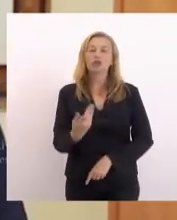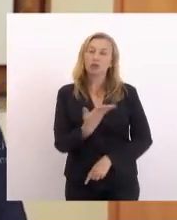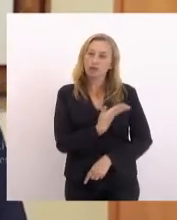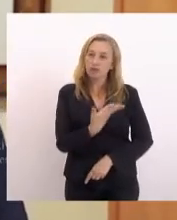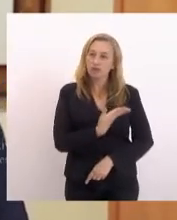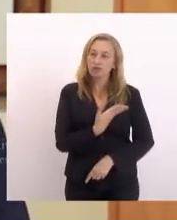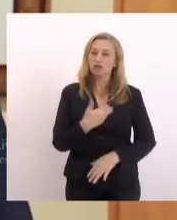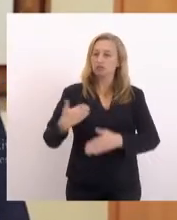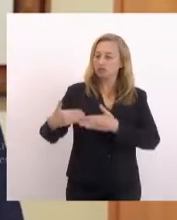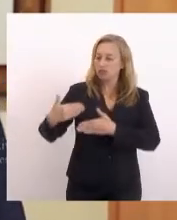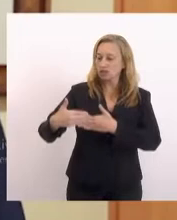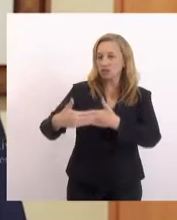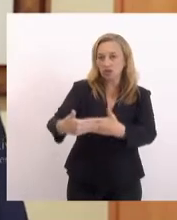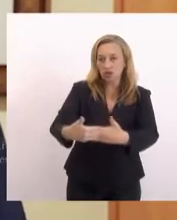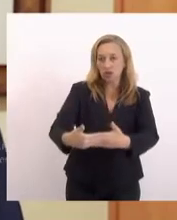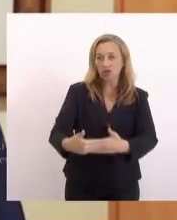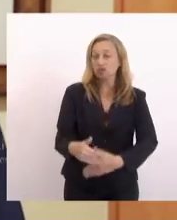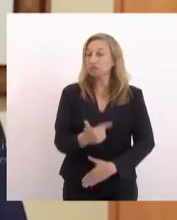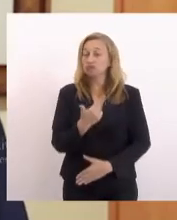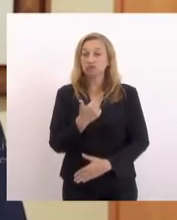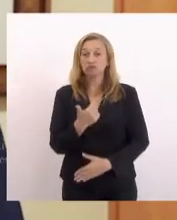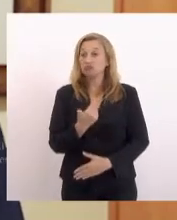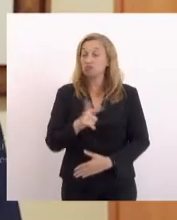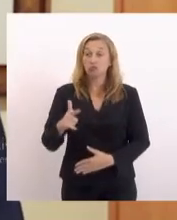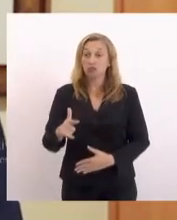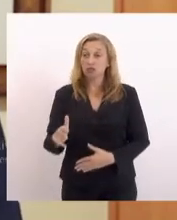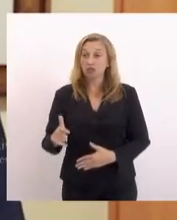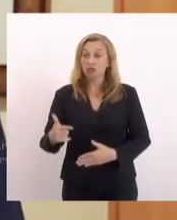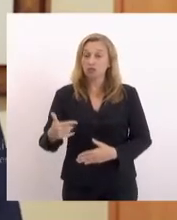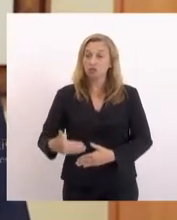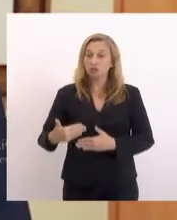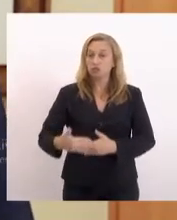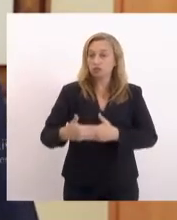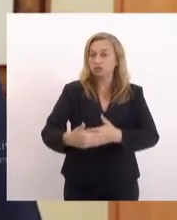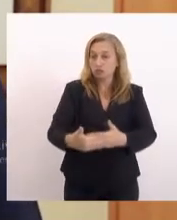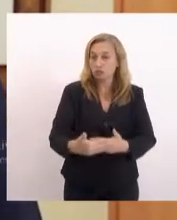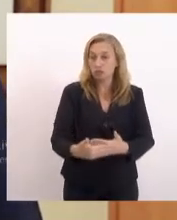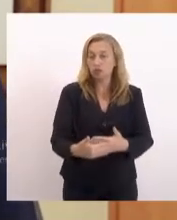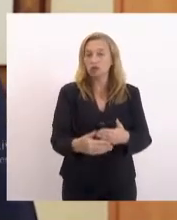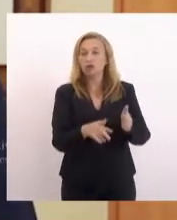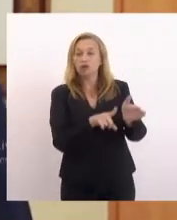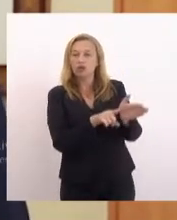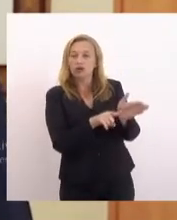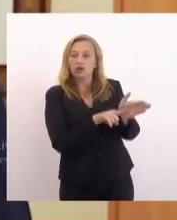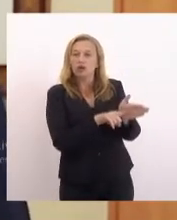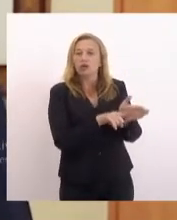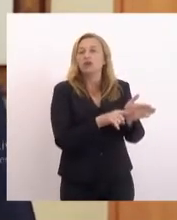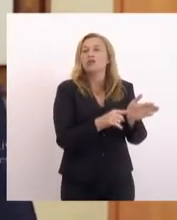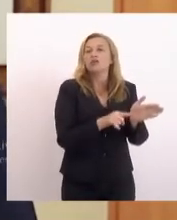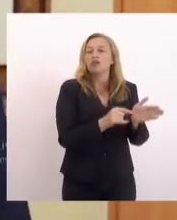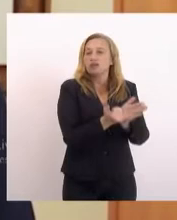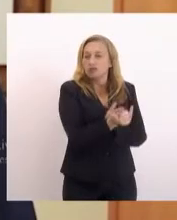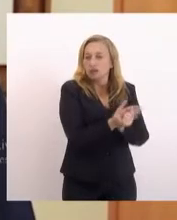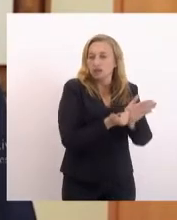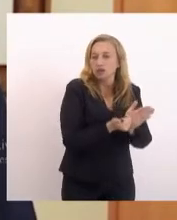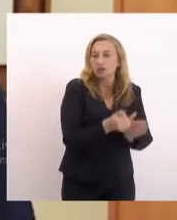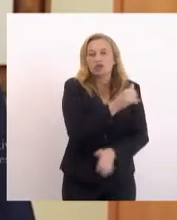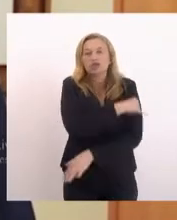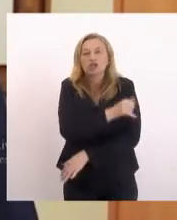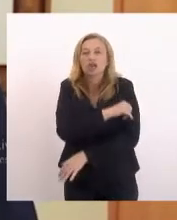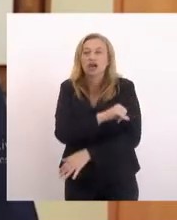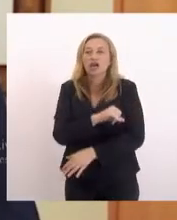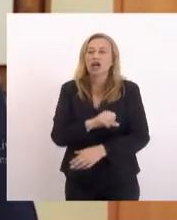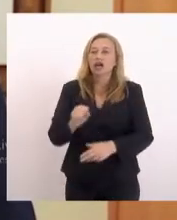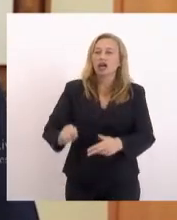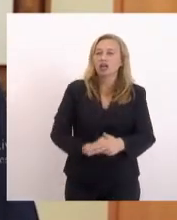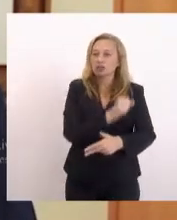nessa trajetória, não teríamos avançado com o plano de recuperação fiscal do Rio de Janeiro. Com respeito à independência dos poderes